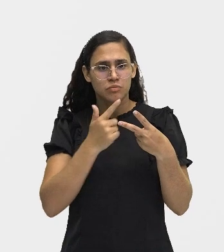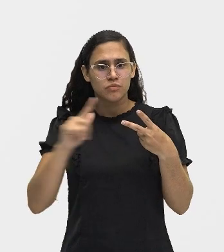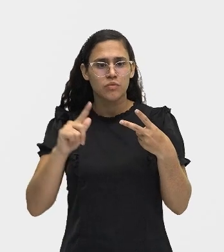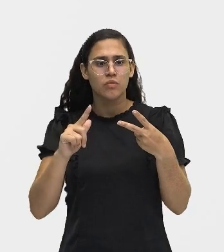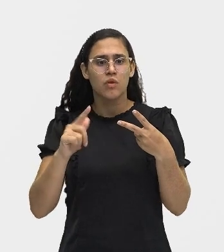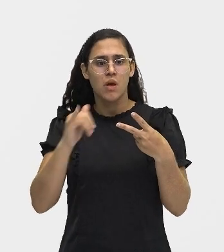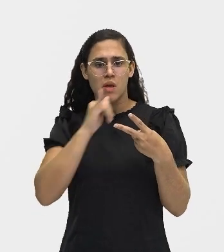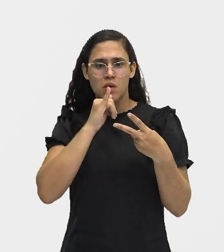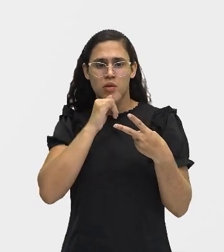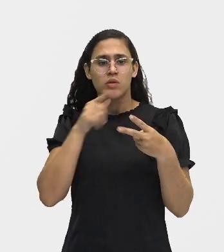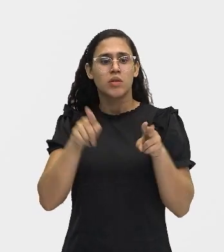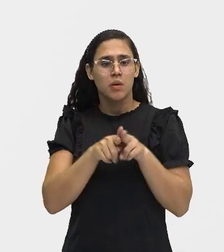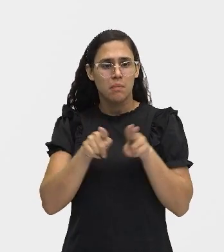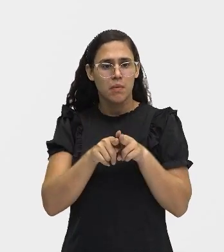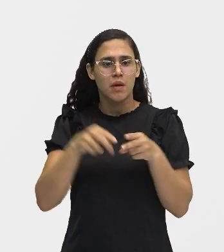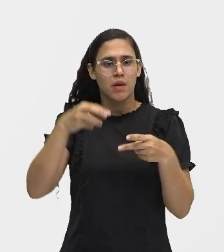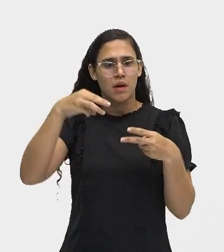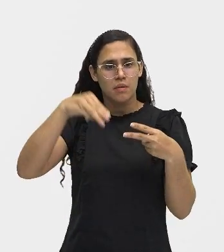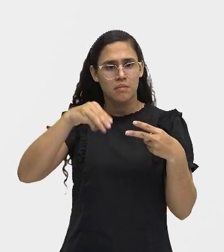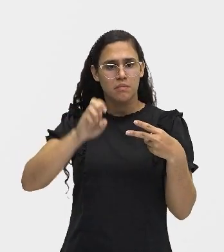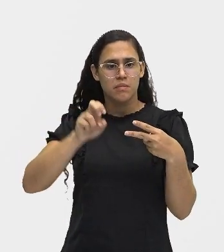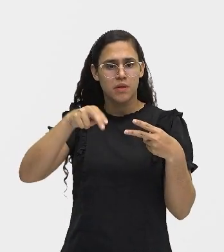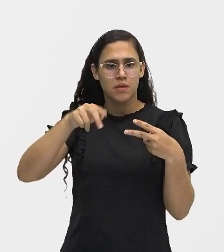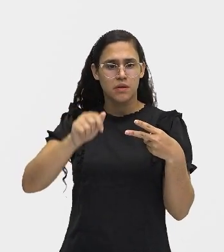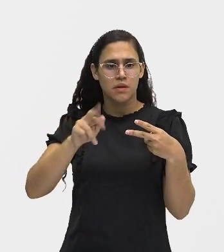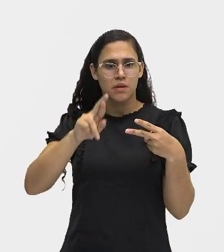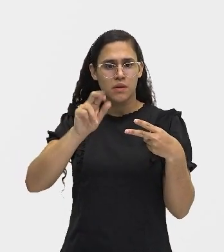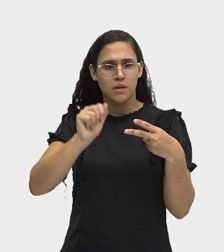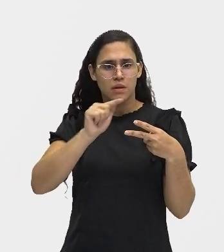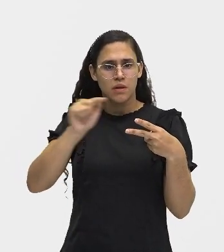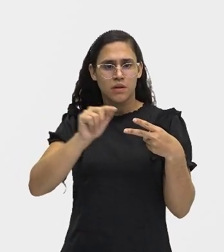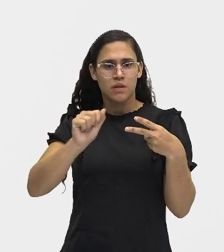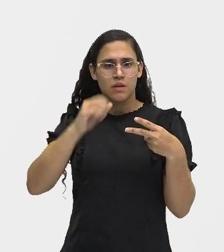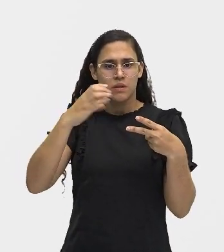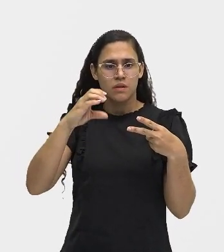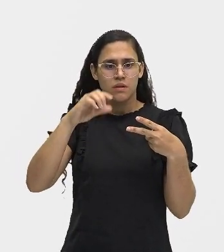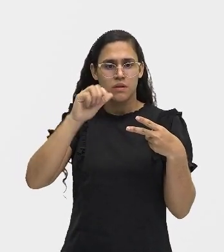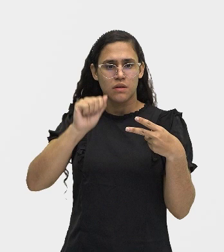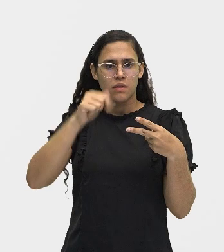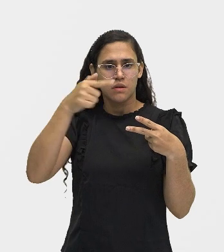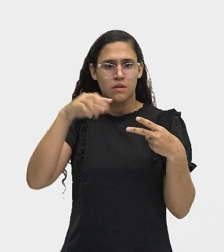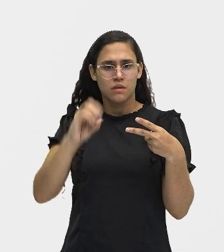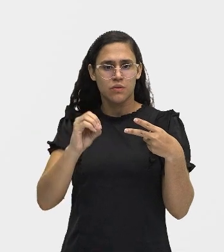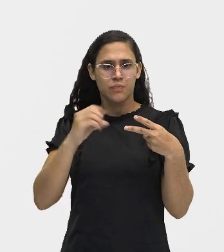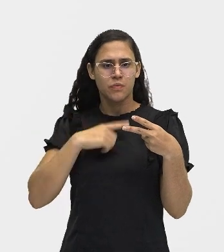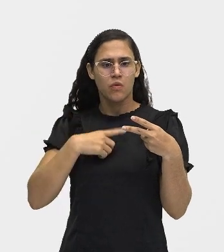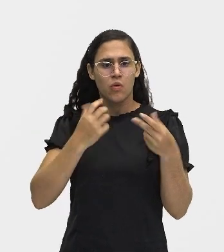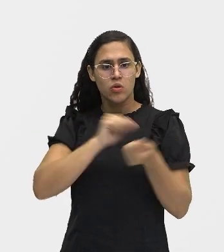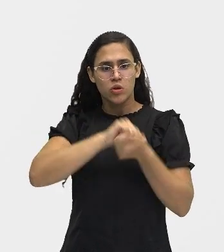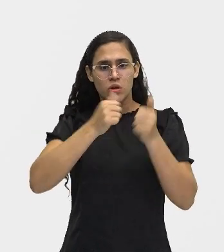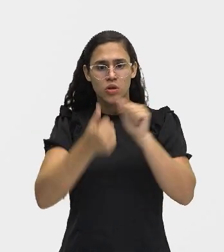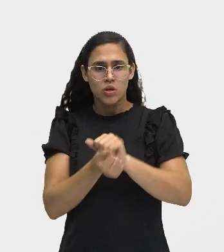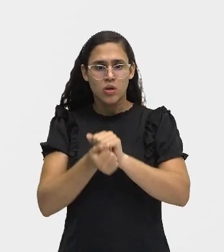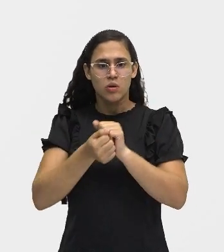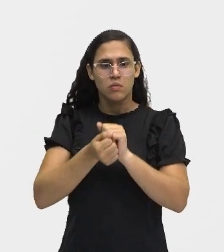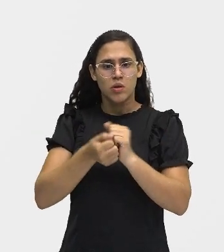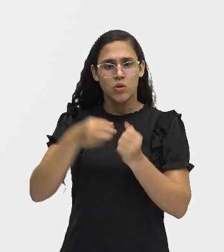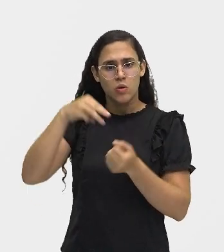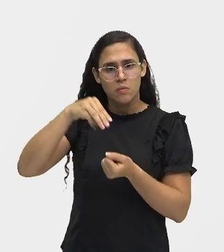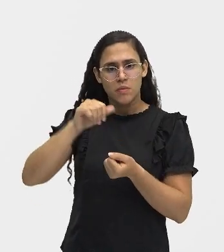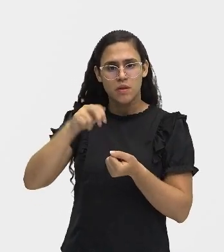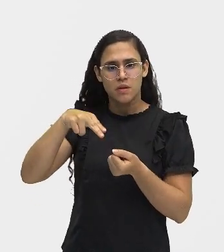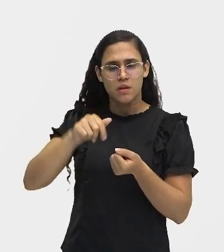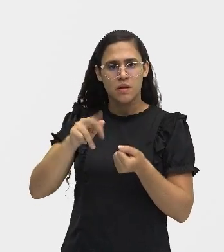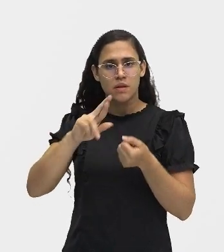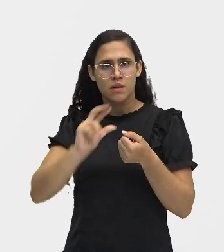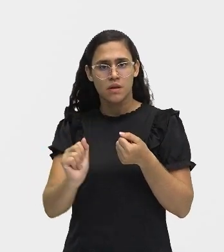a mineralização, né? Então, as partes duras do ser vivo vão sendo substituídas por minerais que se encontram nos fluidos que